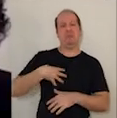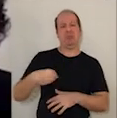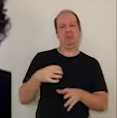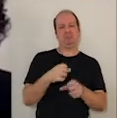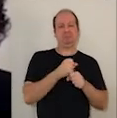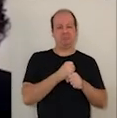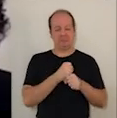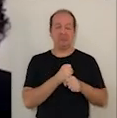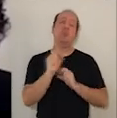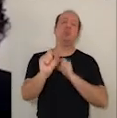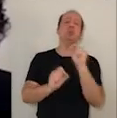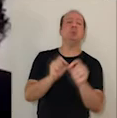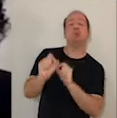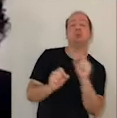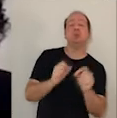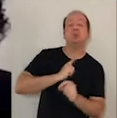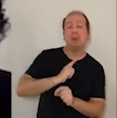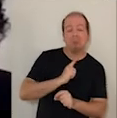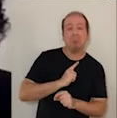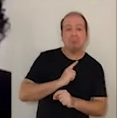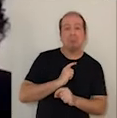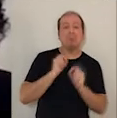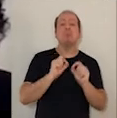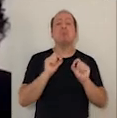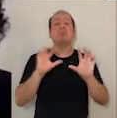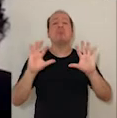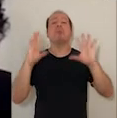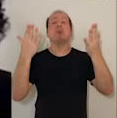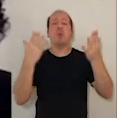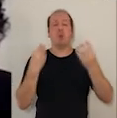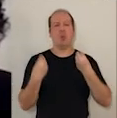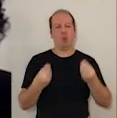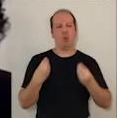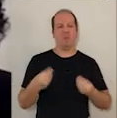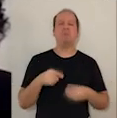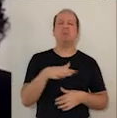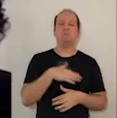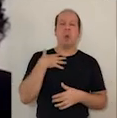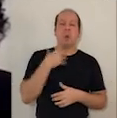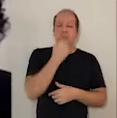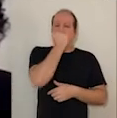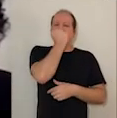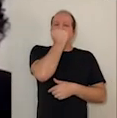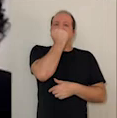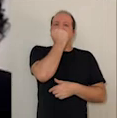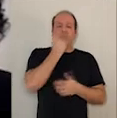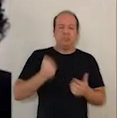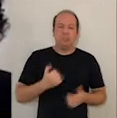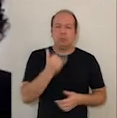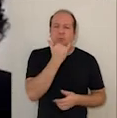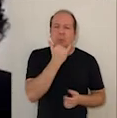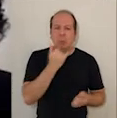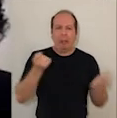teve motivos para isso, motivos sólidos. Por que não morre asfixiado? Ele me atrapalha,